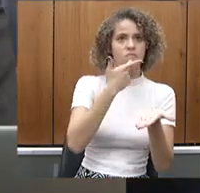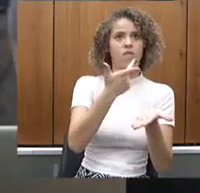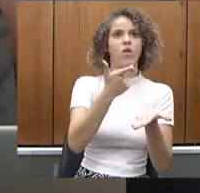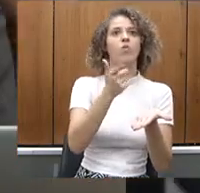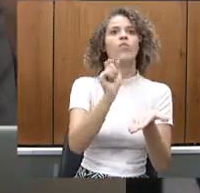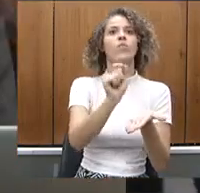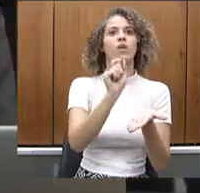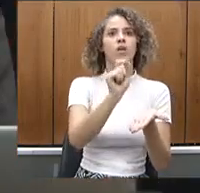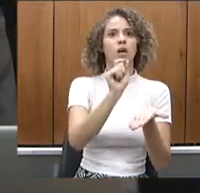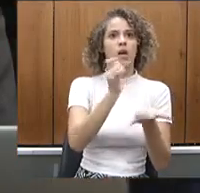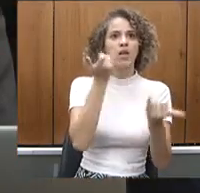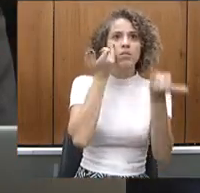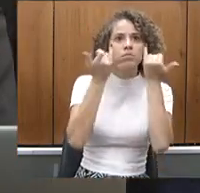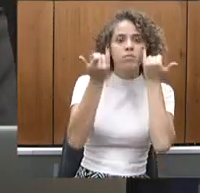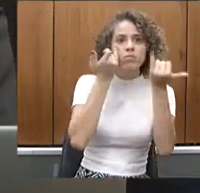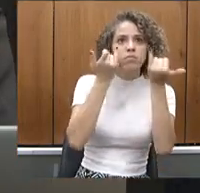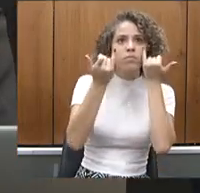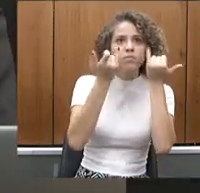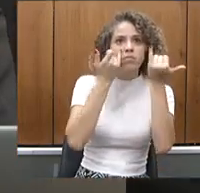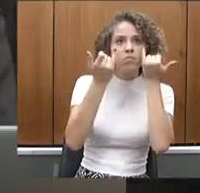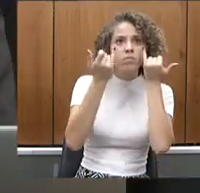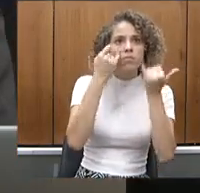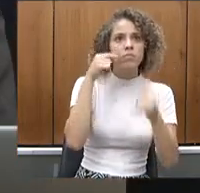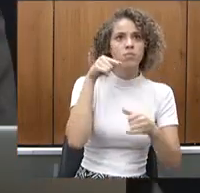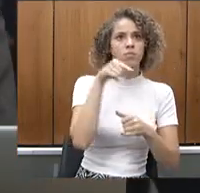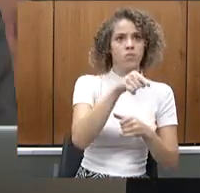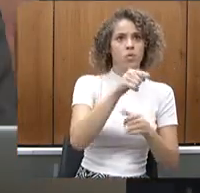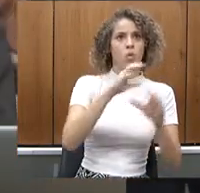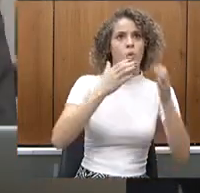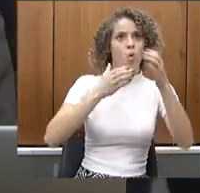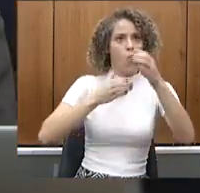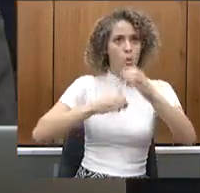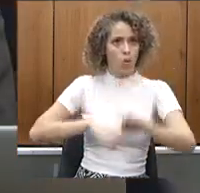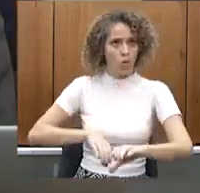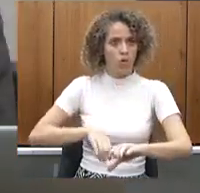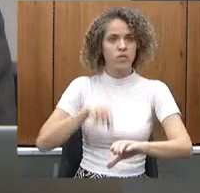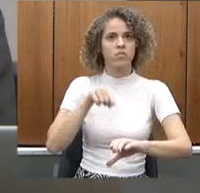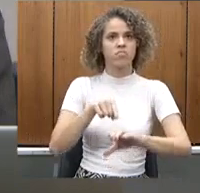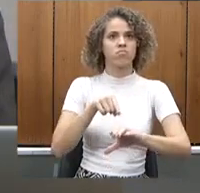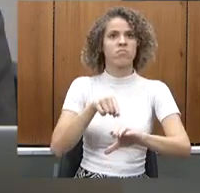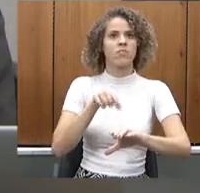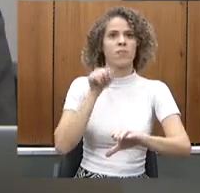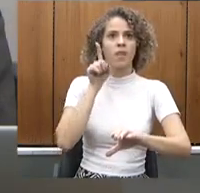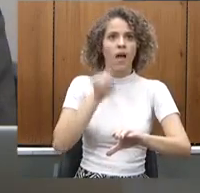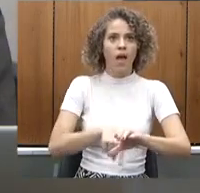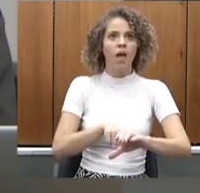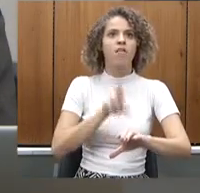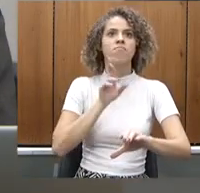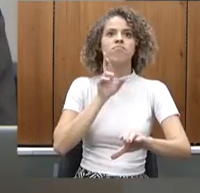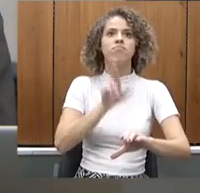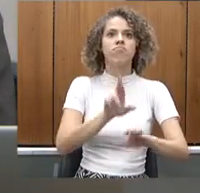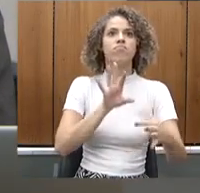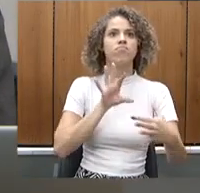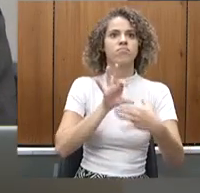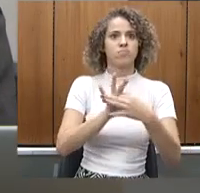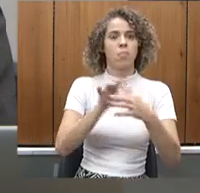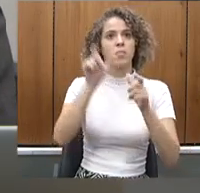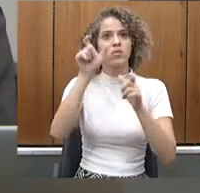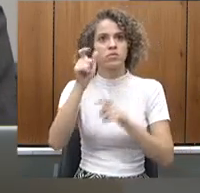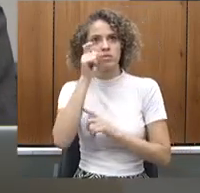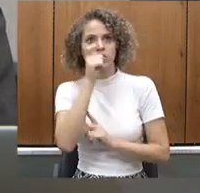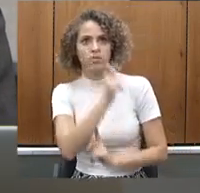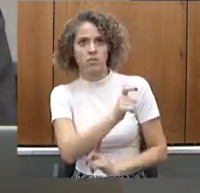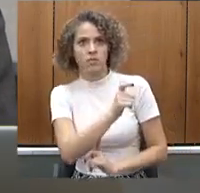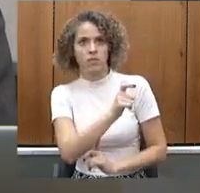informou em 19/07 que a solicitação de concurso público a nomeação de excedentes São realizadas pela própria instituição interessada